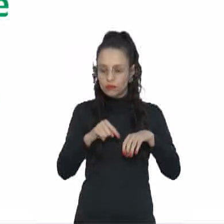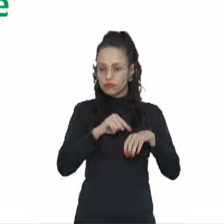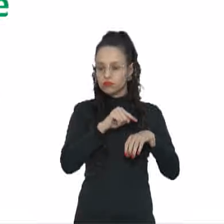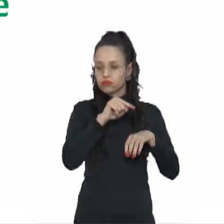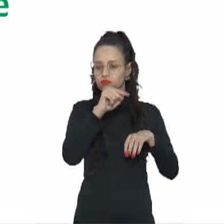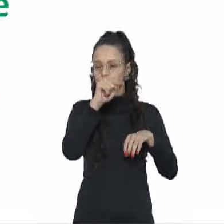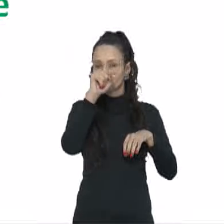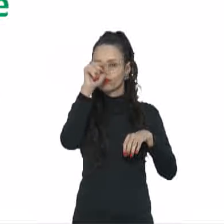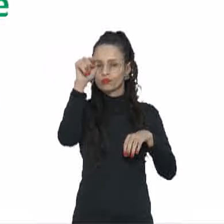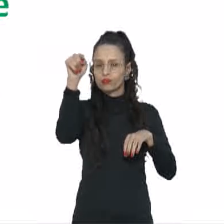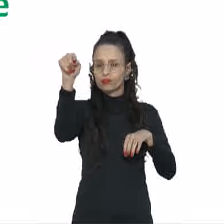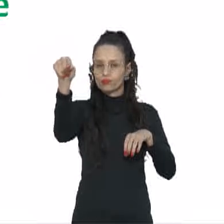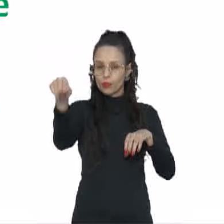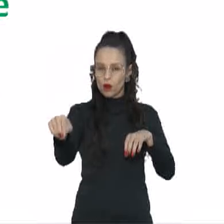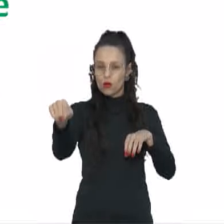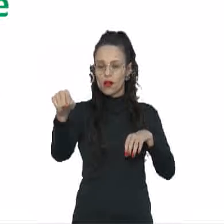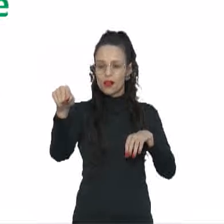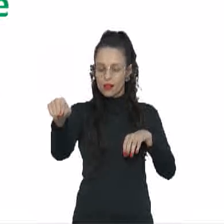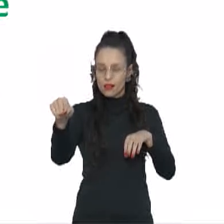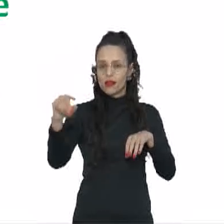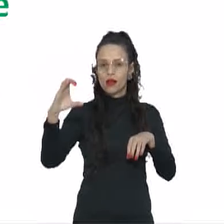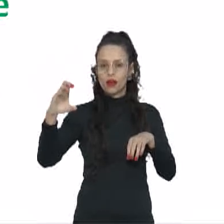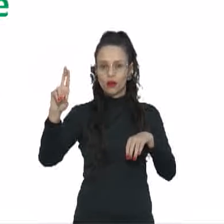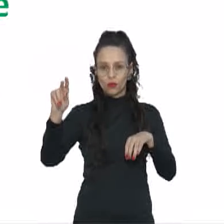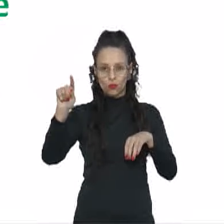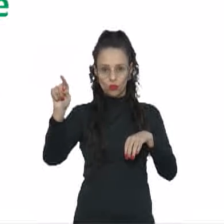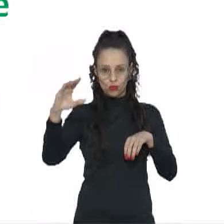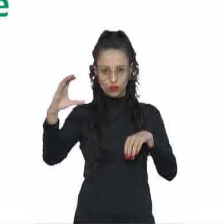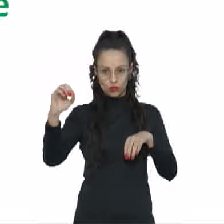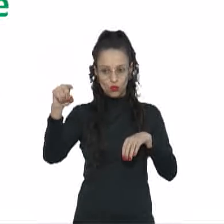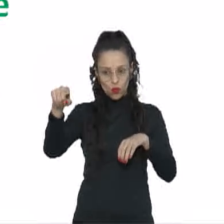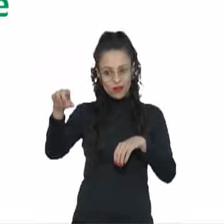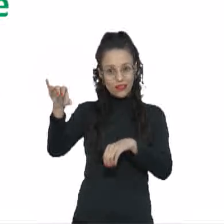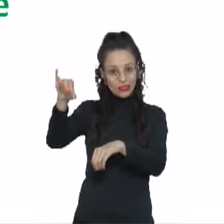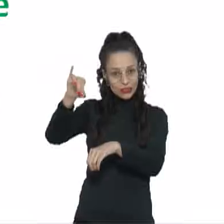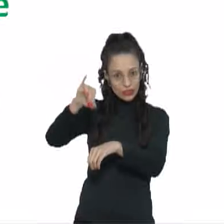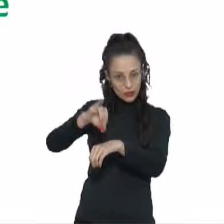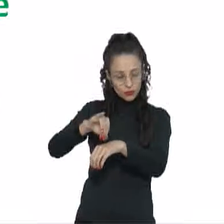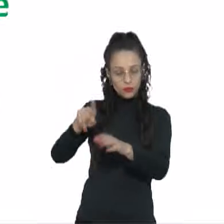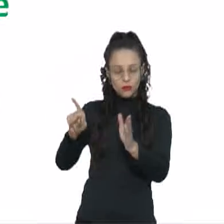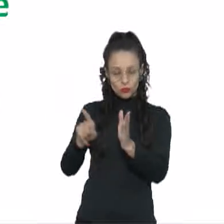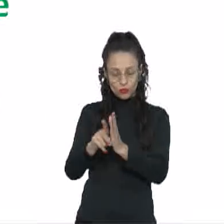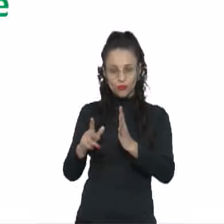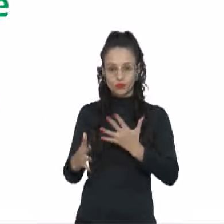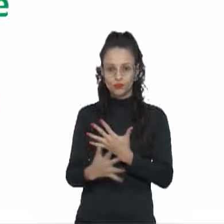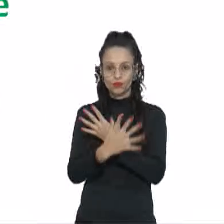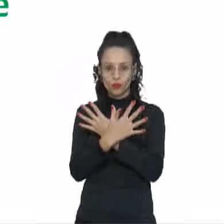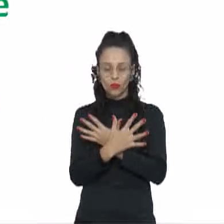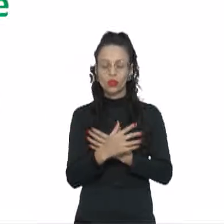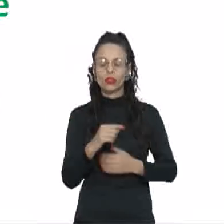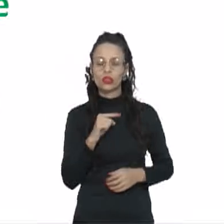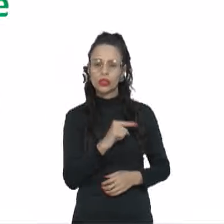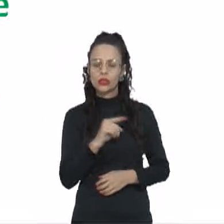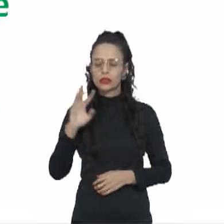regiões longínquas do Império Cusco com Cusco, que era a capital dos Incas. Os tambos eram locais de descanso dos chasques,